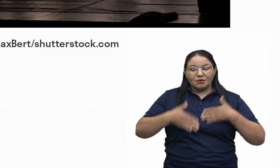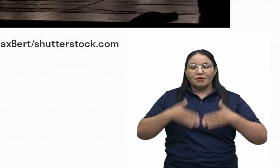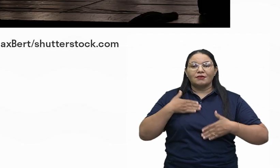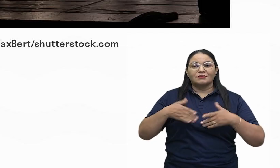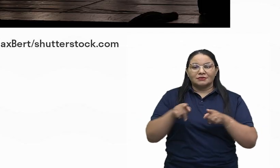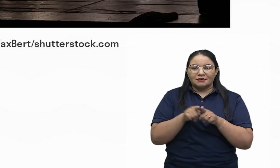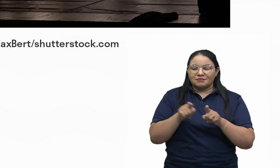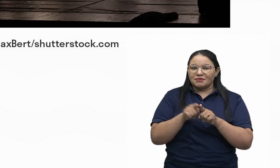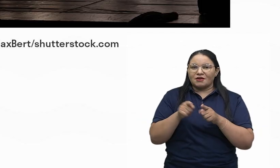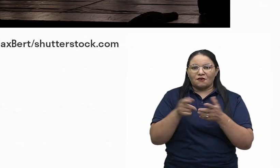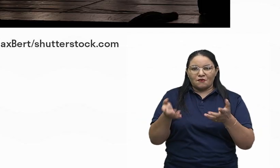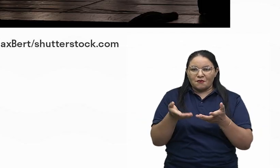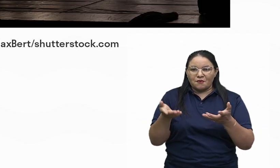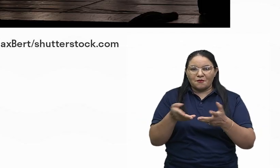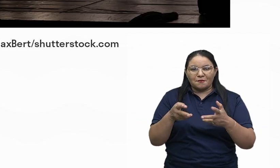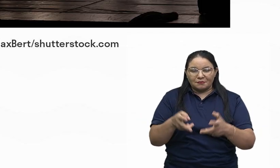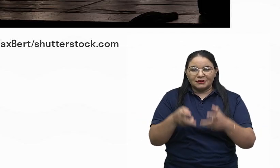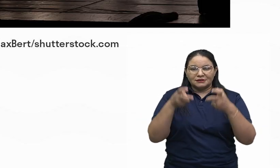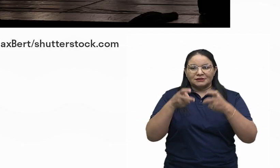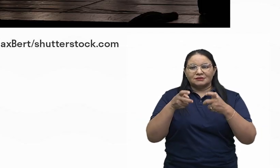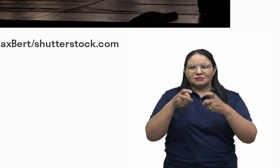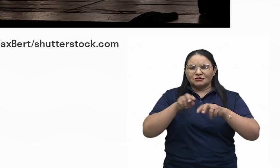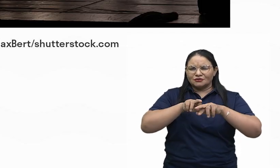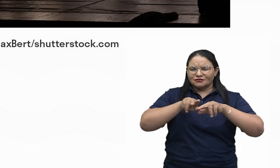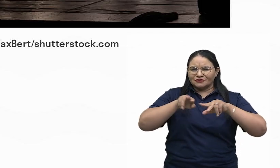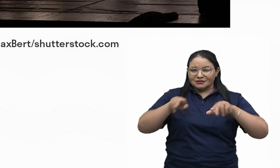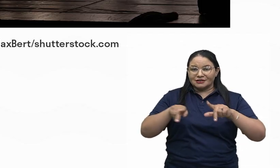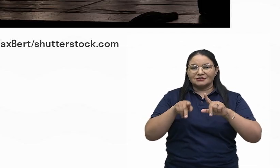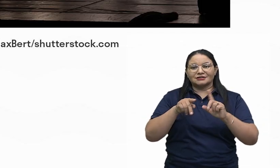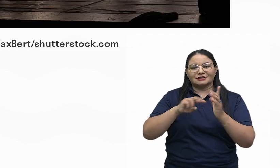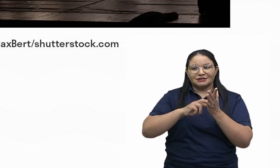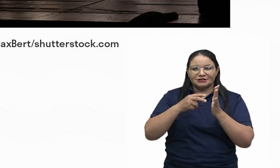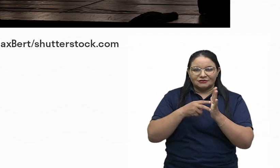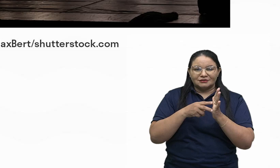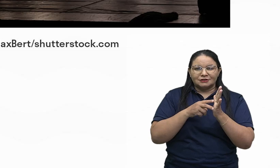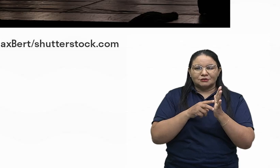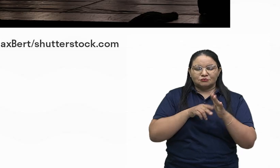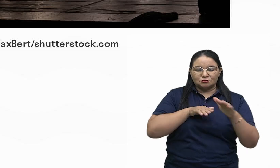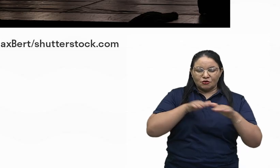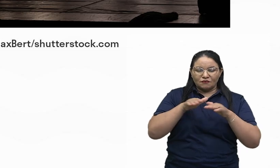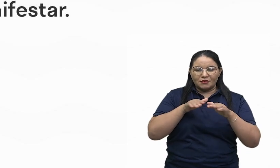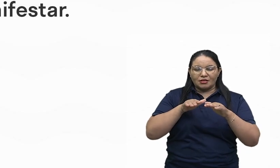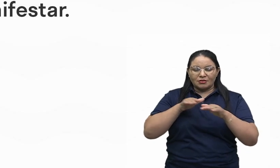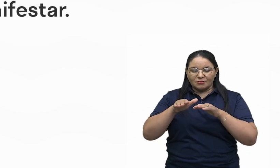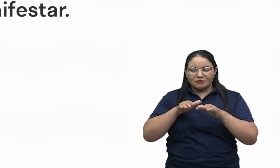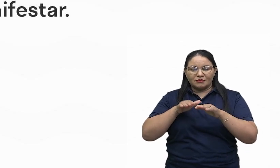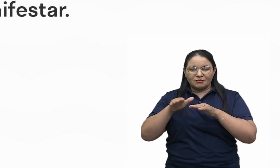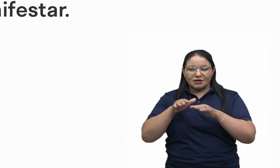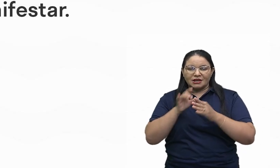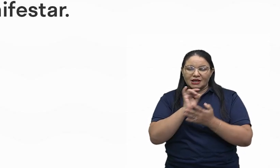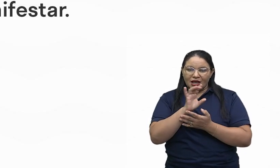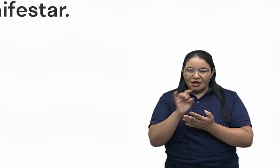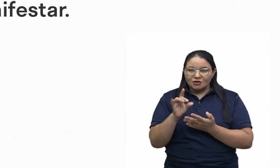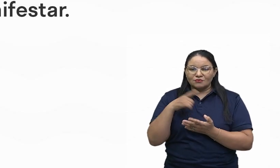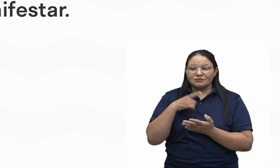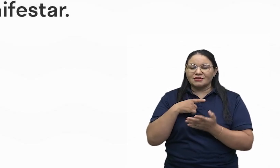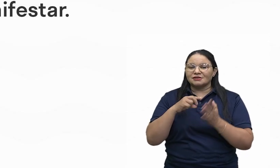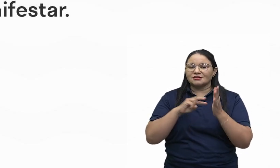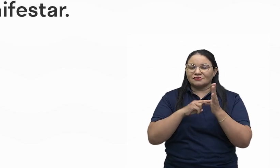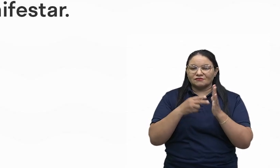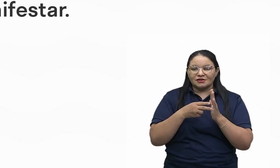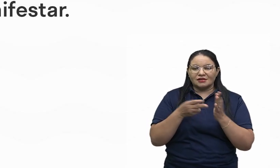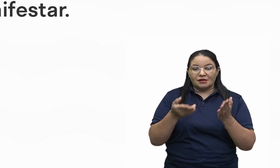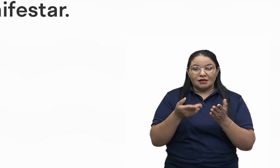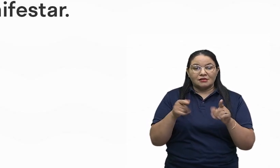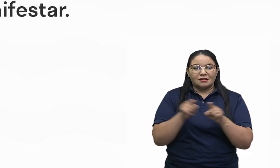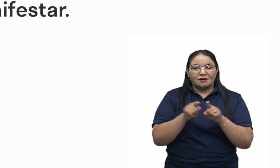perceber que vamos ter vários significados para cada movimento. Assim, podemos ver como